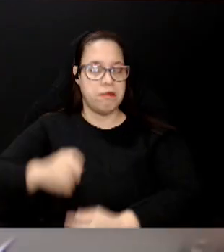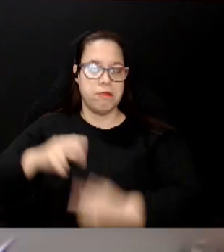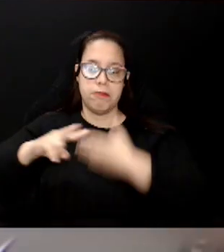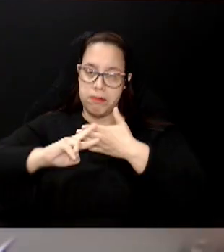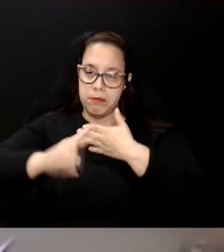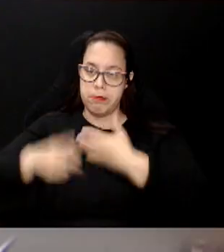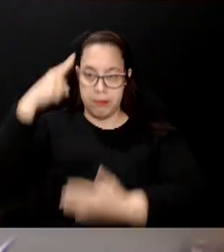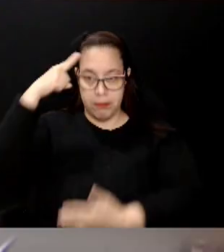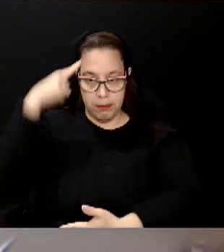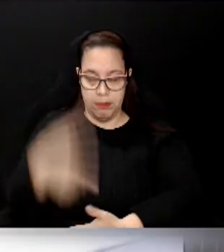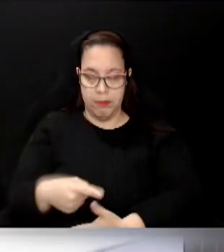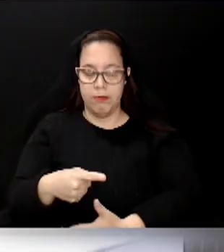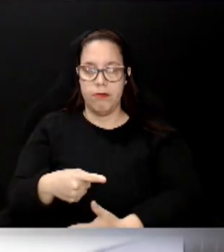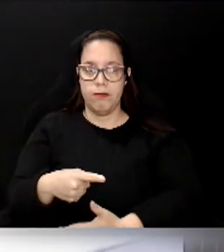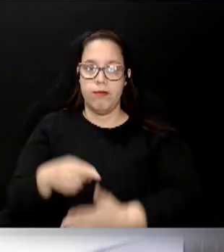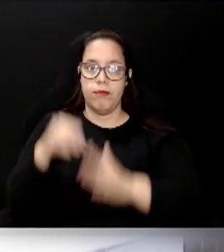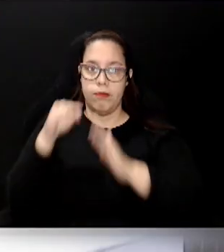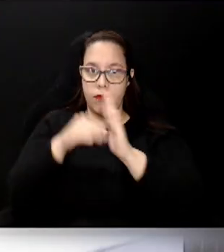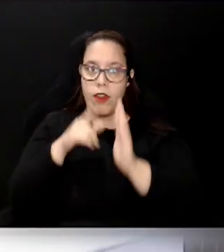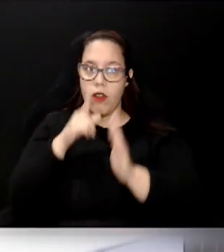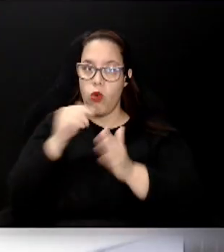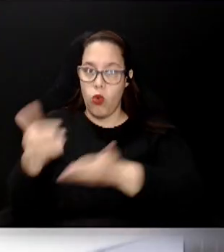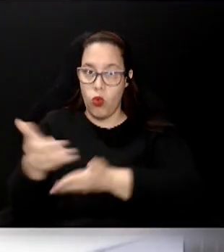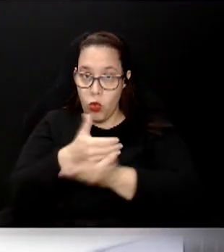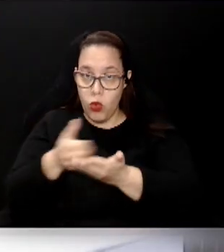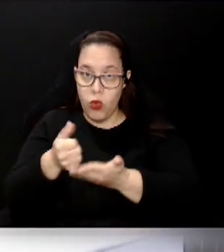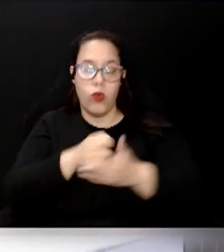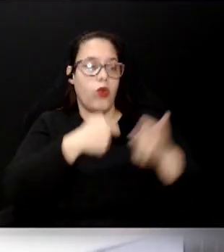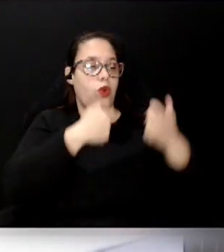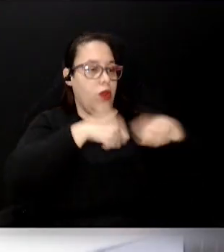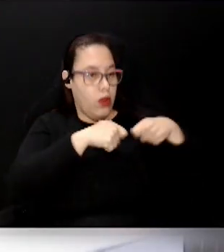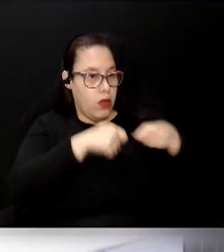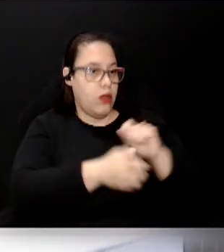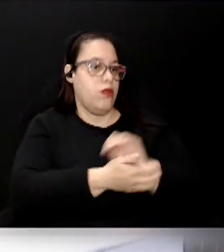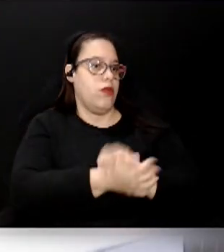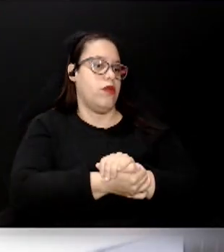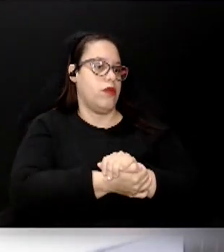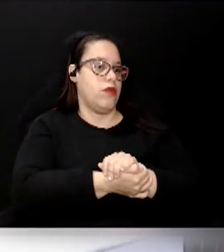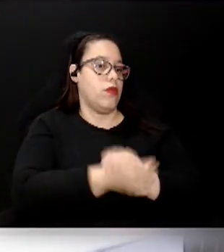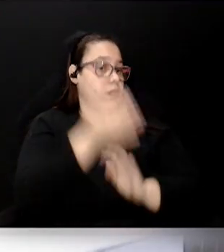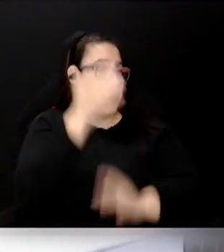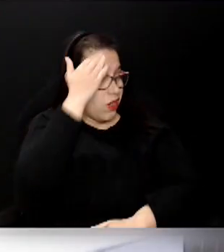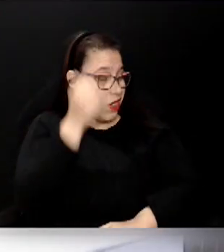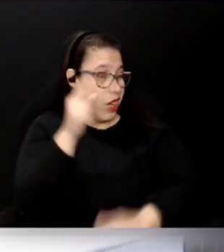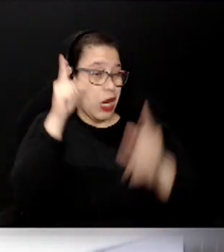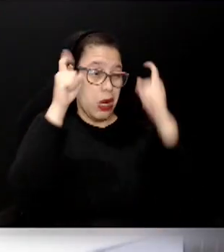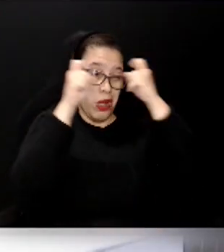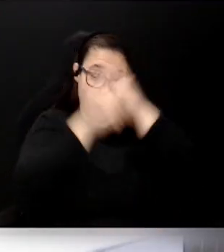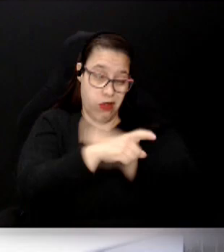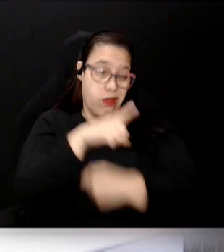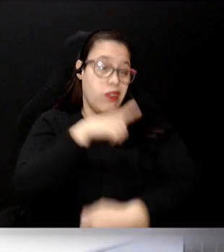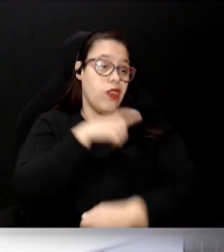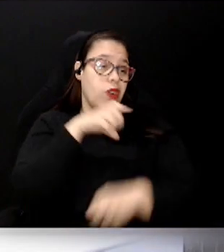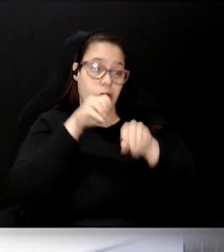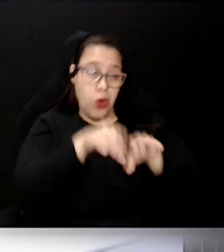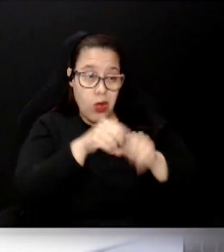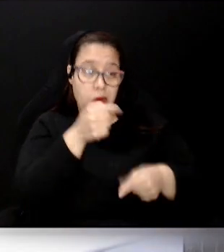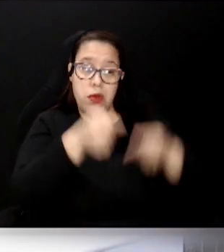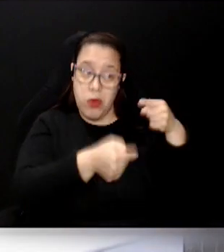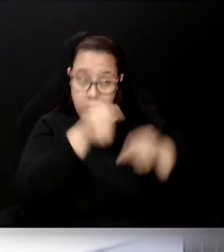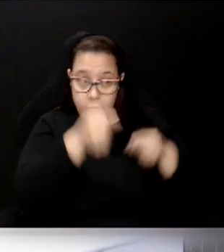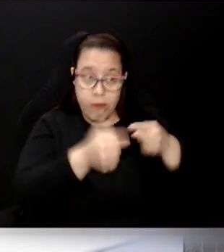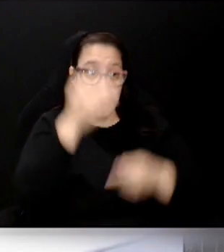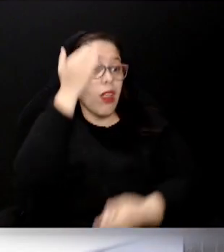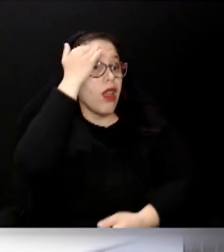o abastecimento de água. A gente sabe que esse é um grande desafio, isso é educação política, a gente sabe que existe uma